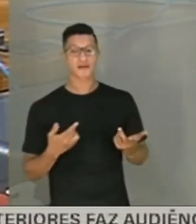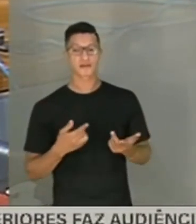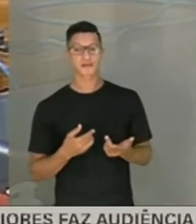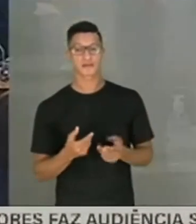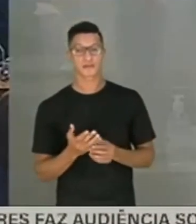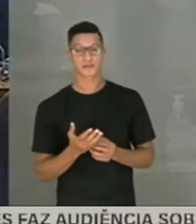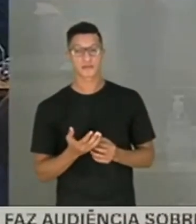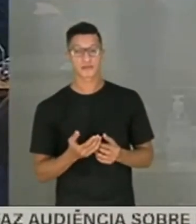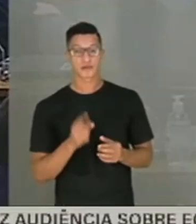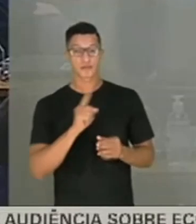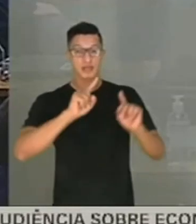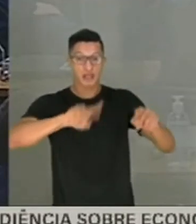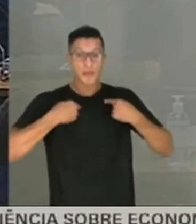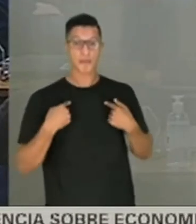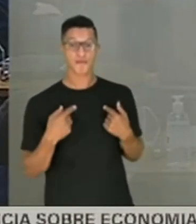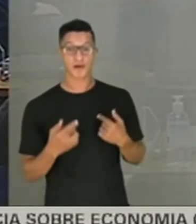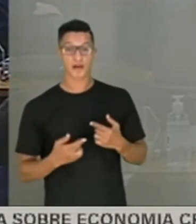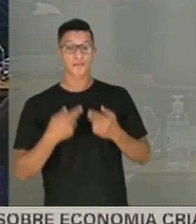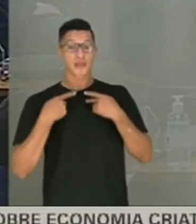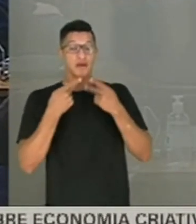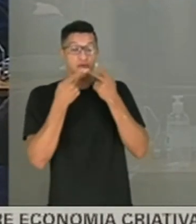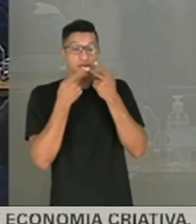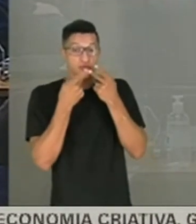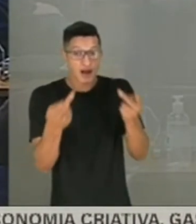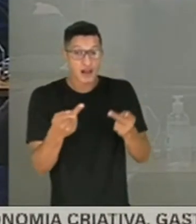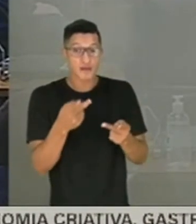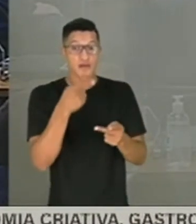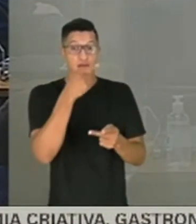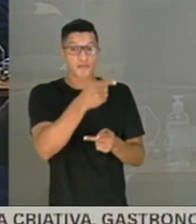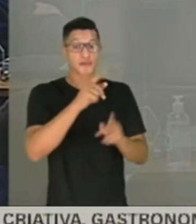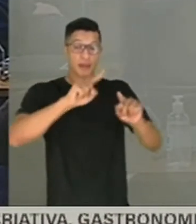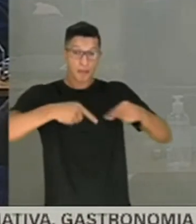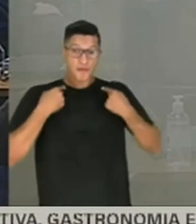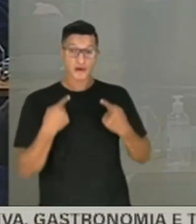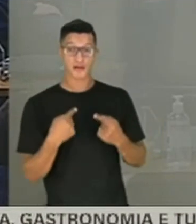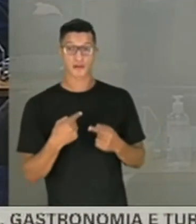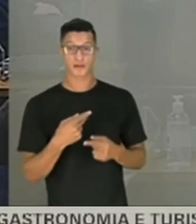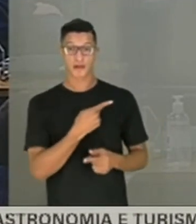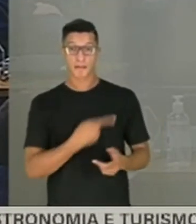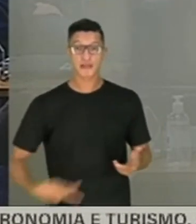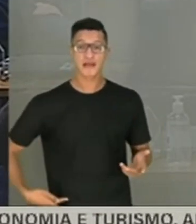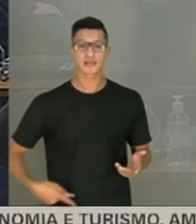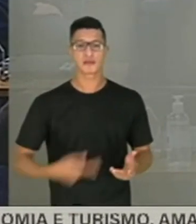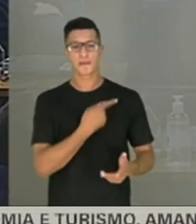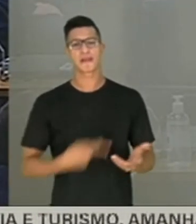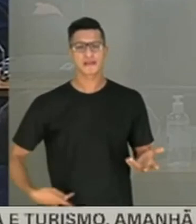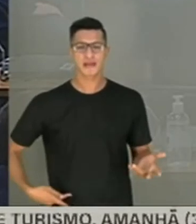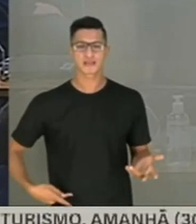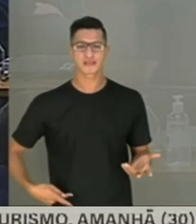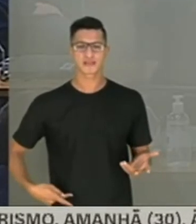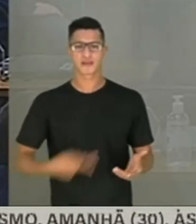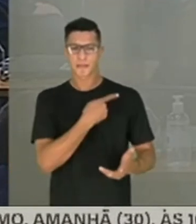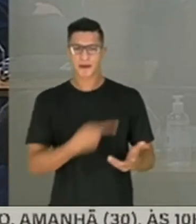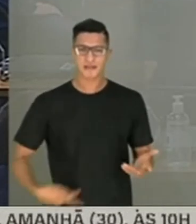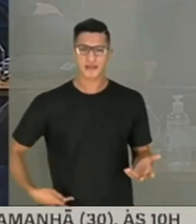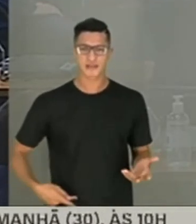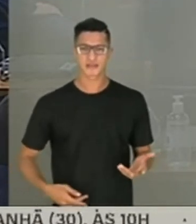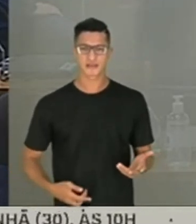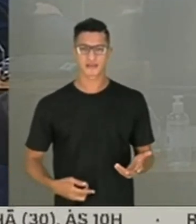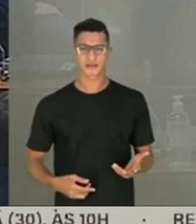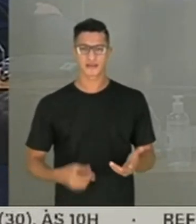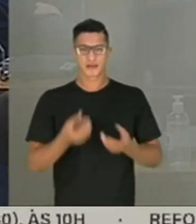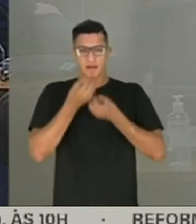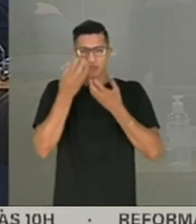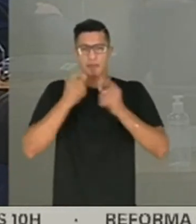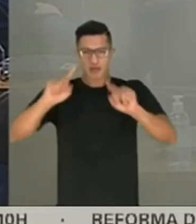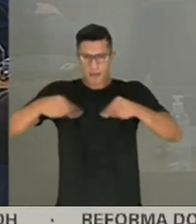a vossa senhoria não me provoca eu falo vossa senhoria está me provoca Presidente presidente Presidente Pois